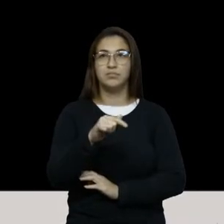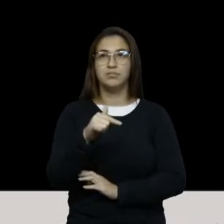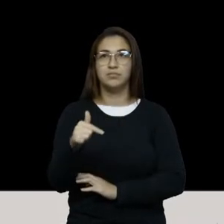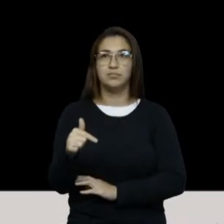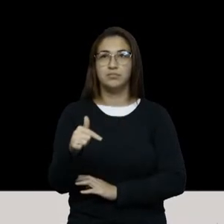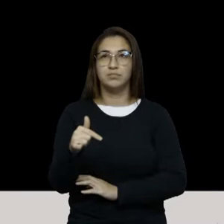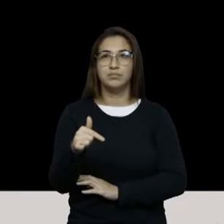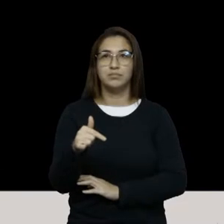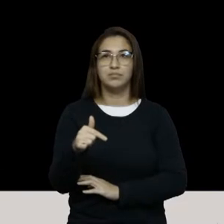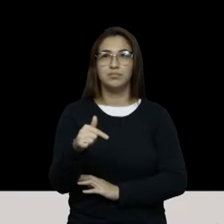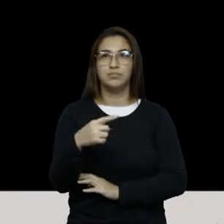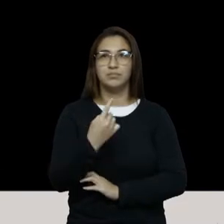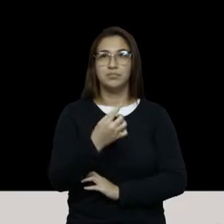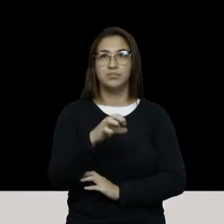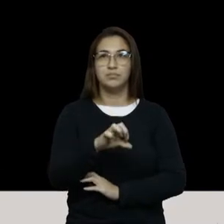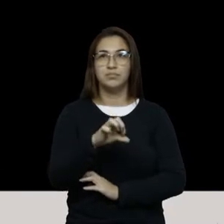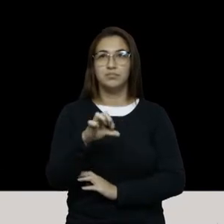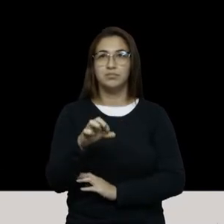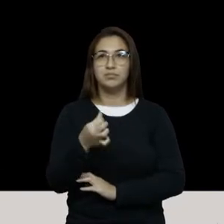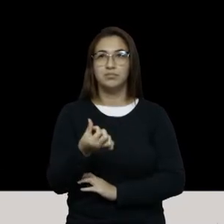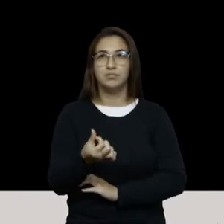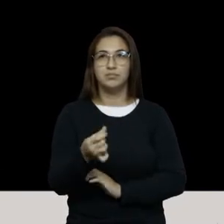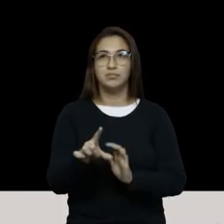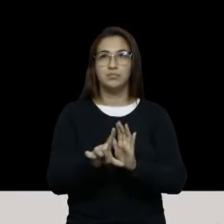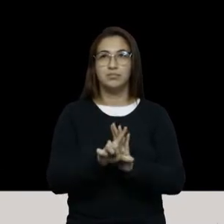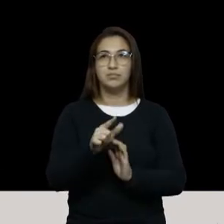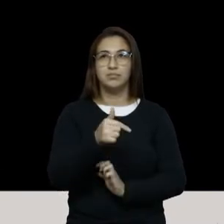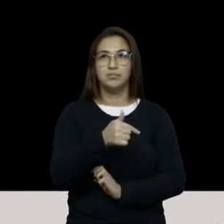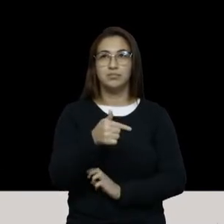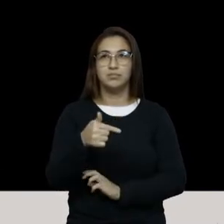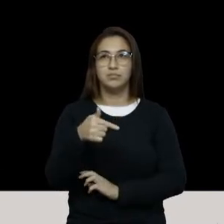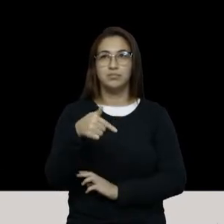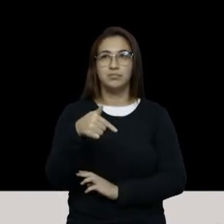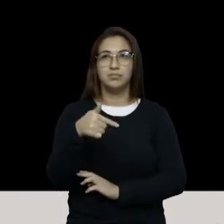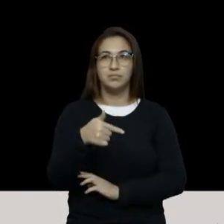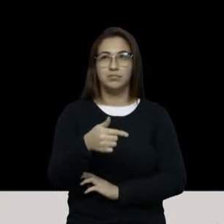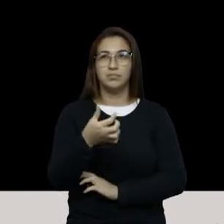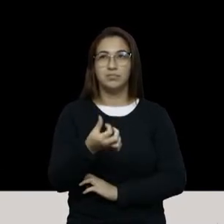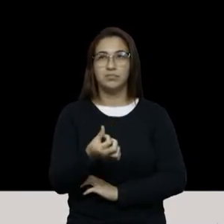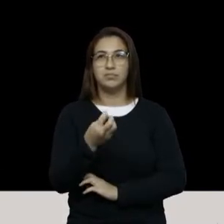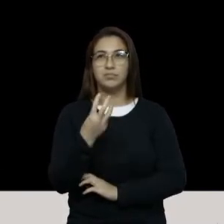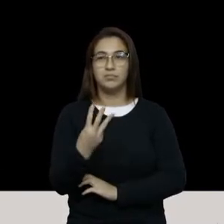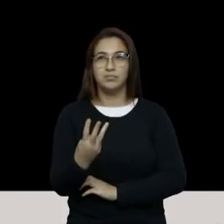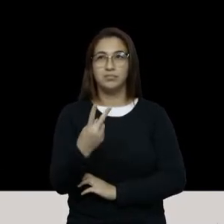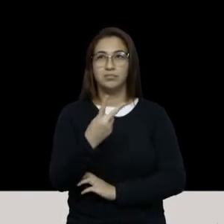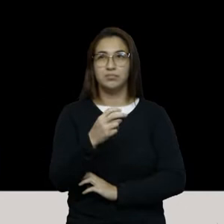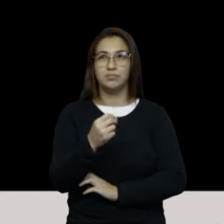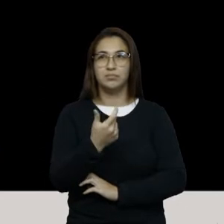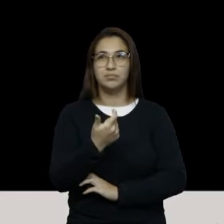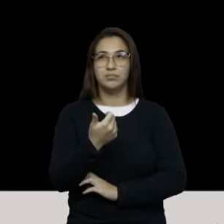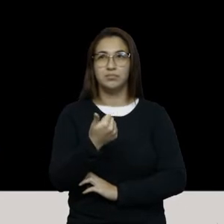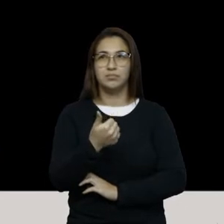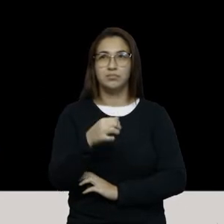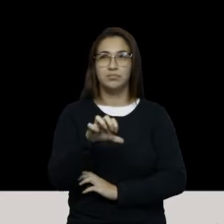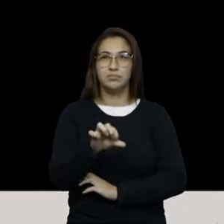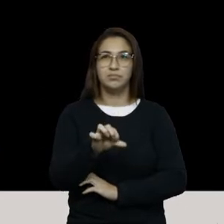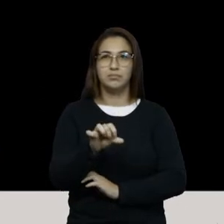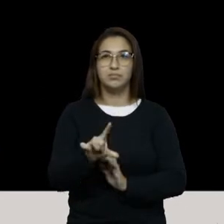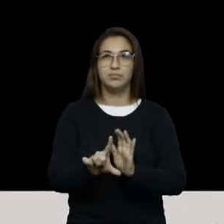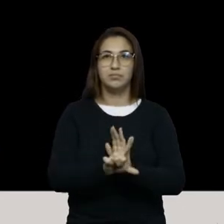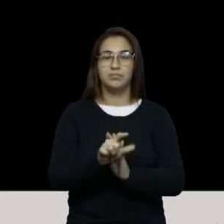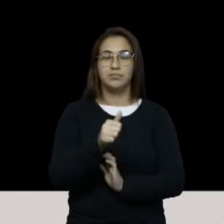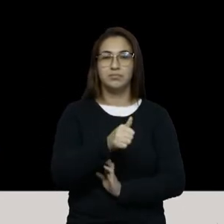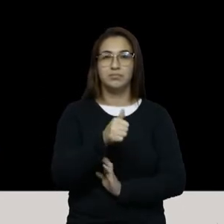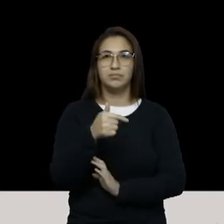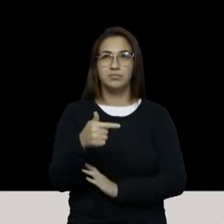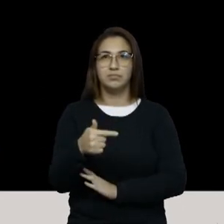é de 1996 ali 17763 de 2019 e a